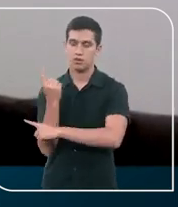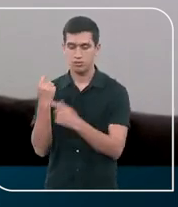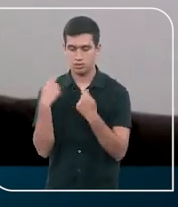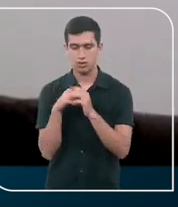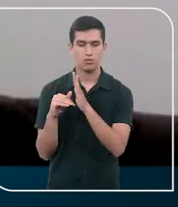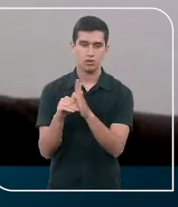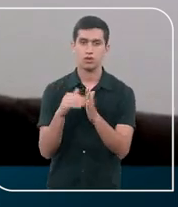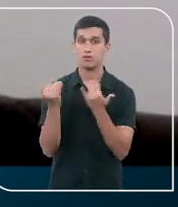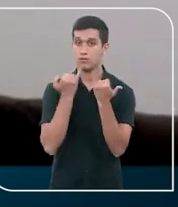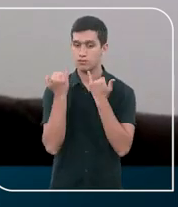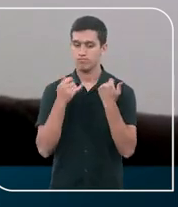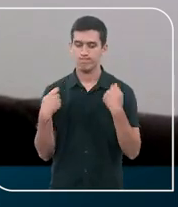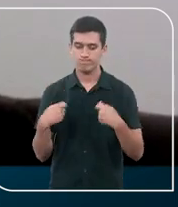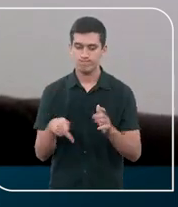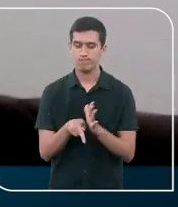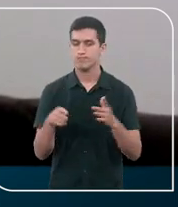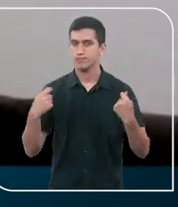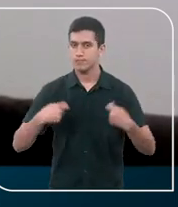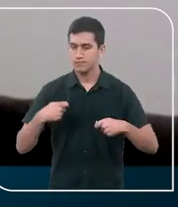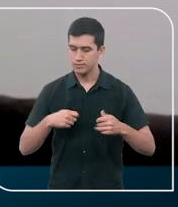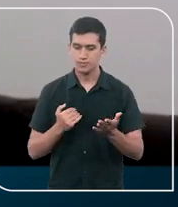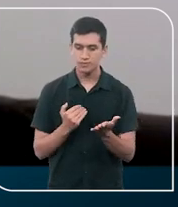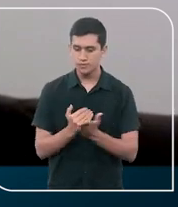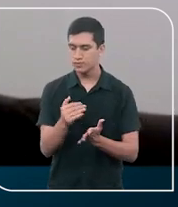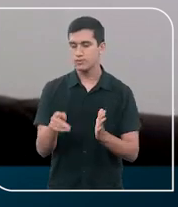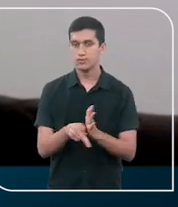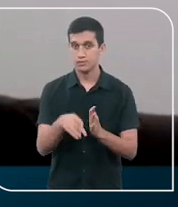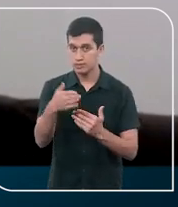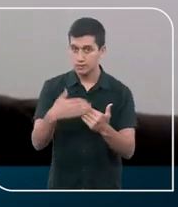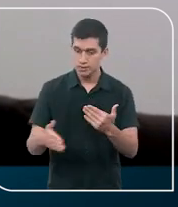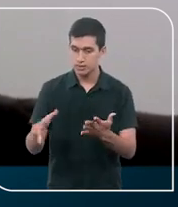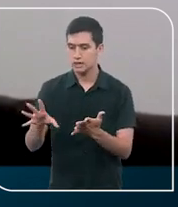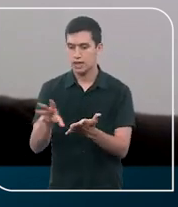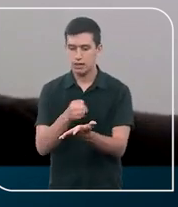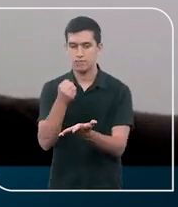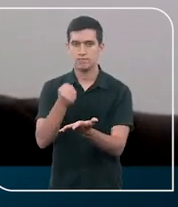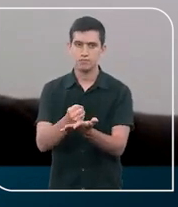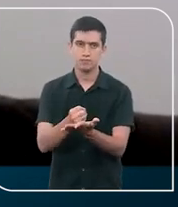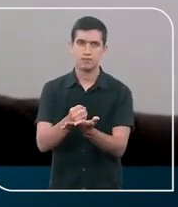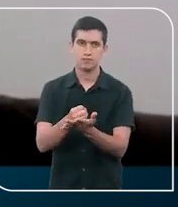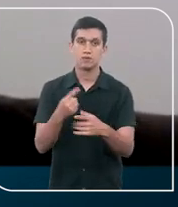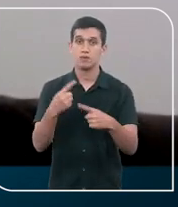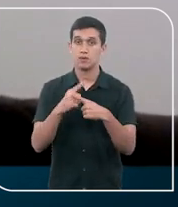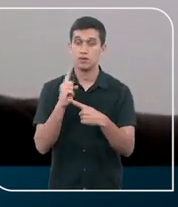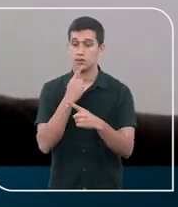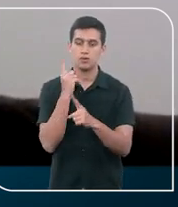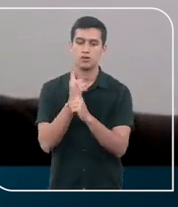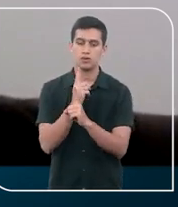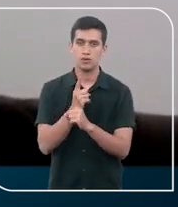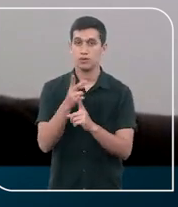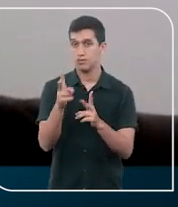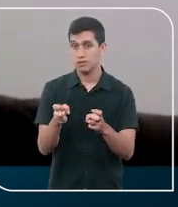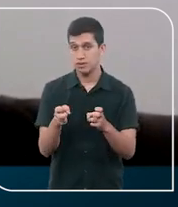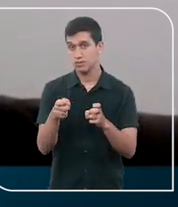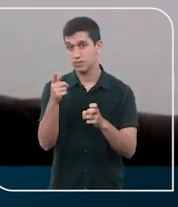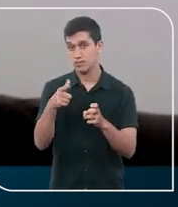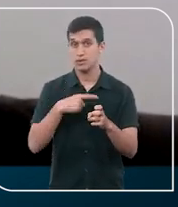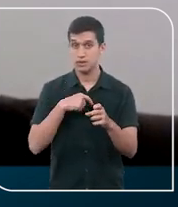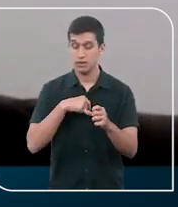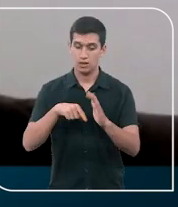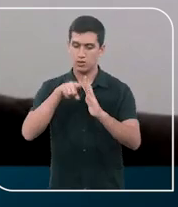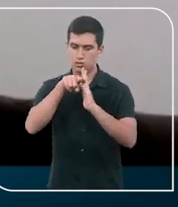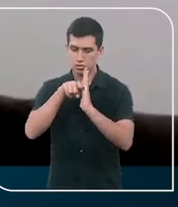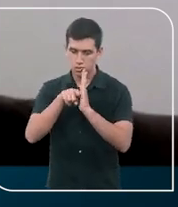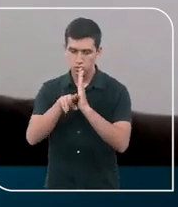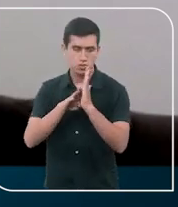da necessidade do início dessa adequação, porque percebemos que isso está sendo analisado,